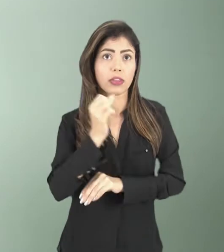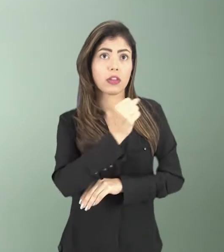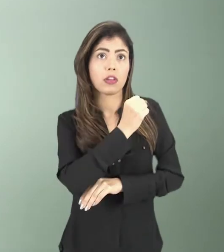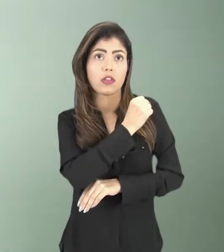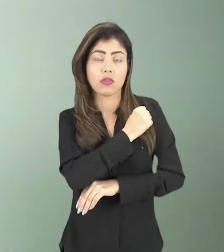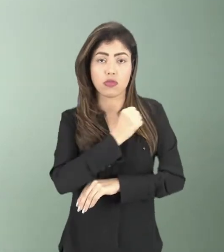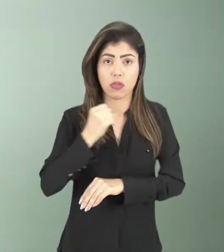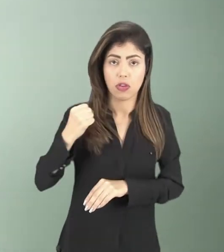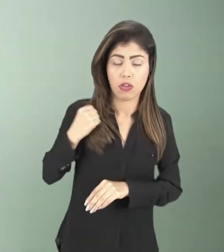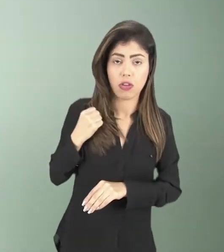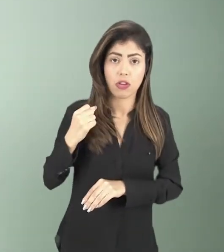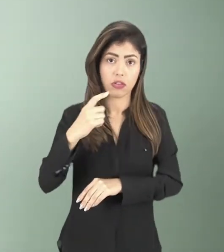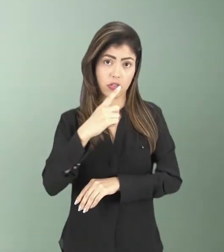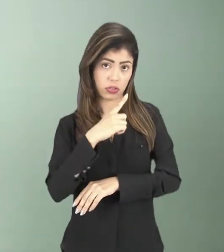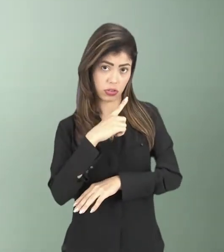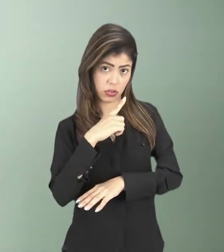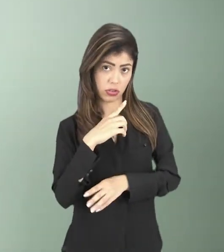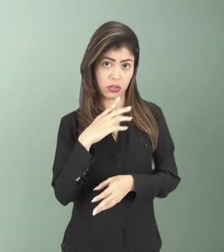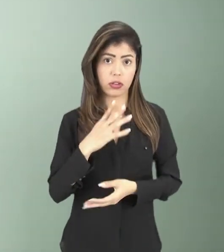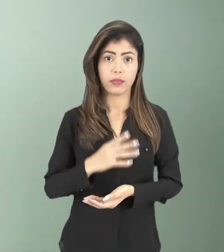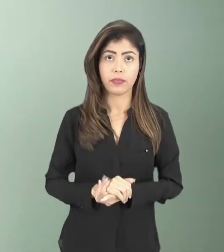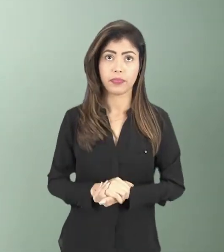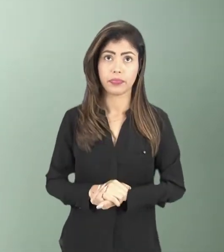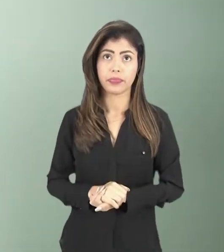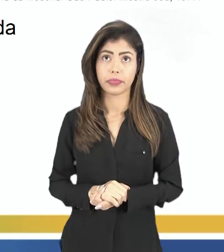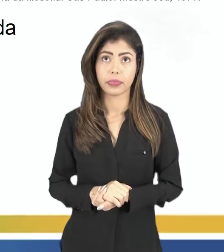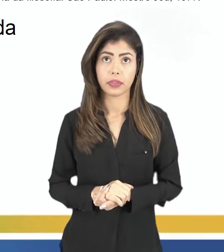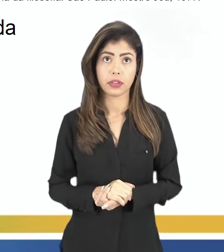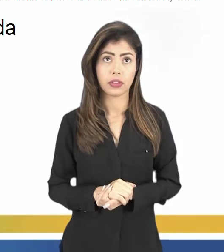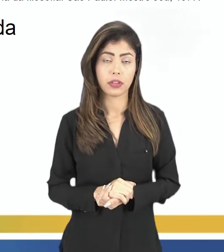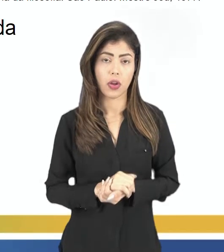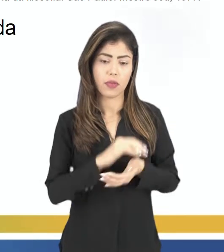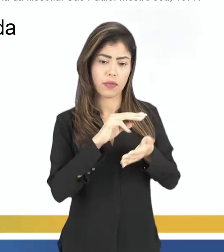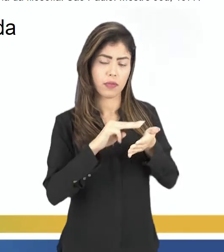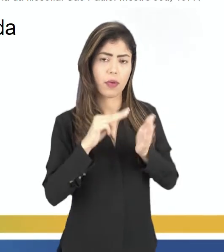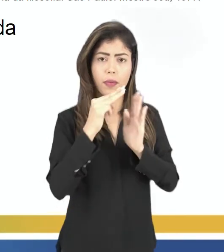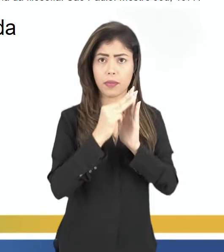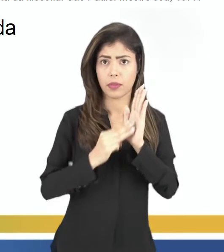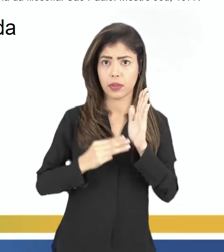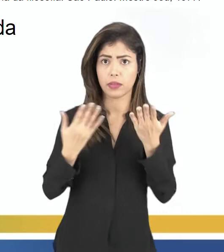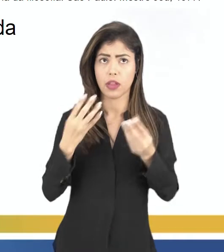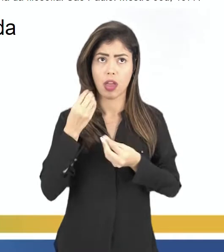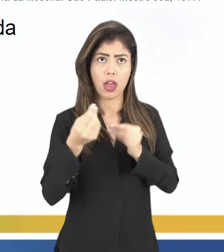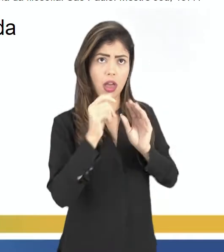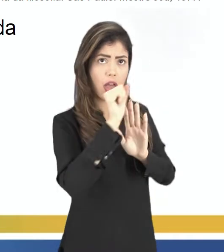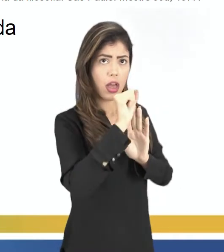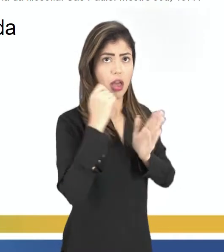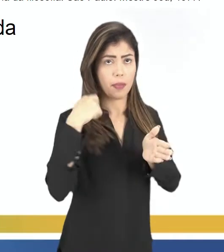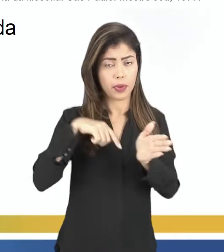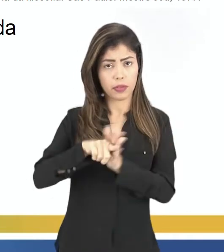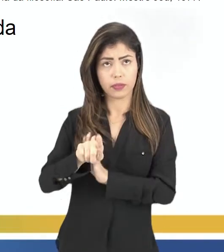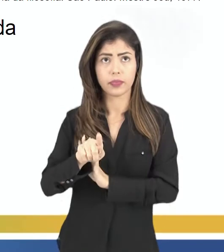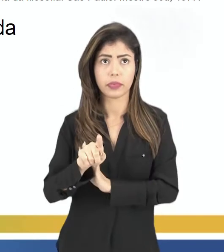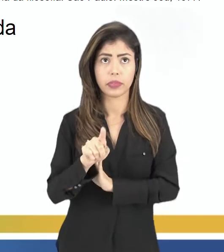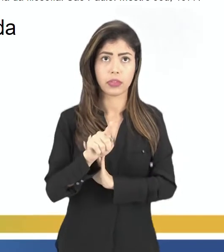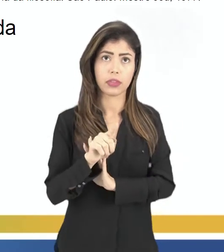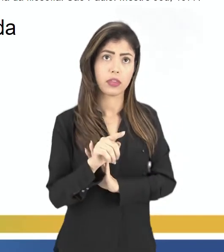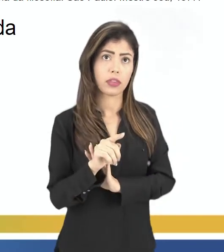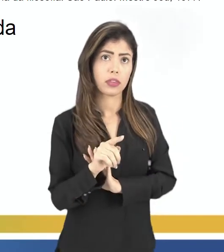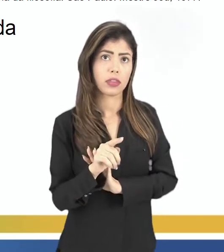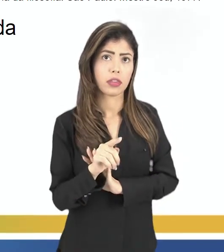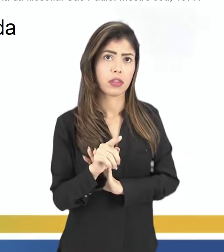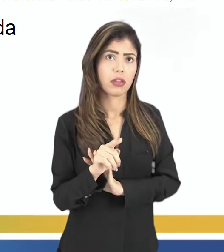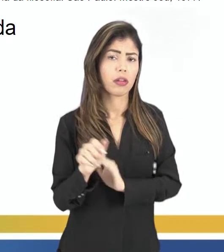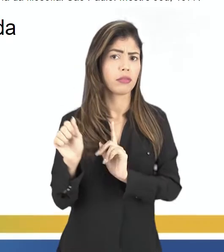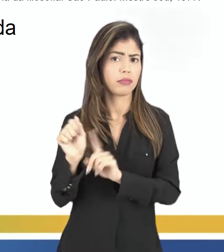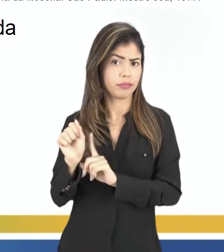um método. Ó, vamos ver as alternativas. A contemplação da tradição mítica, não, já